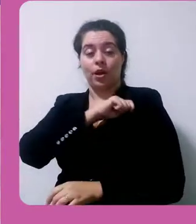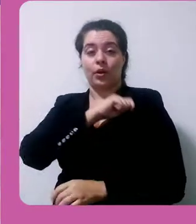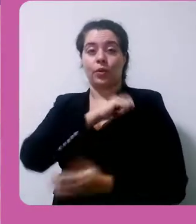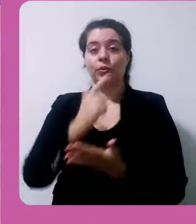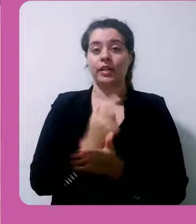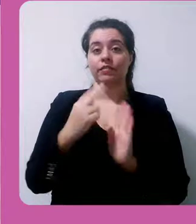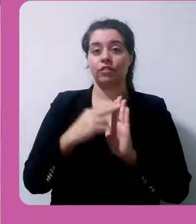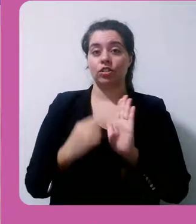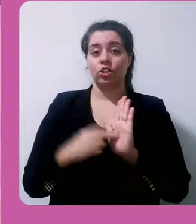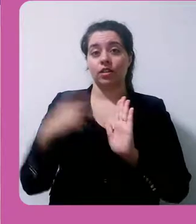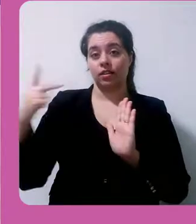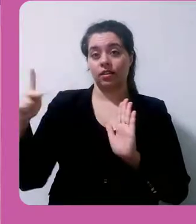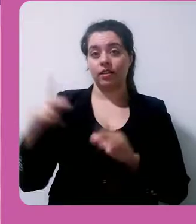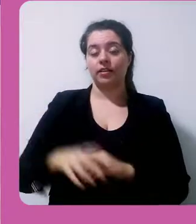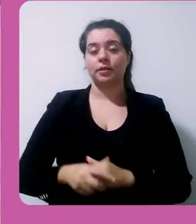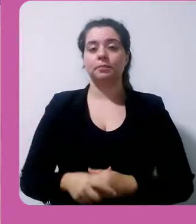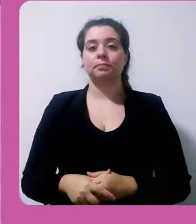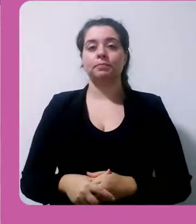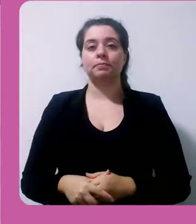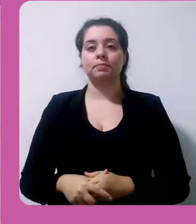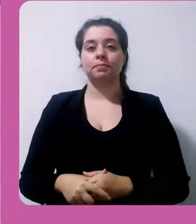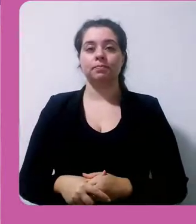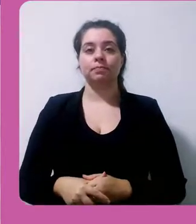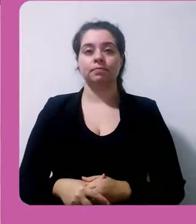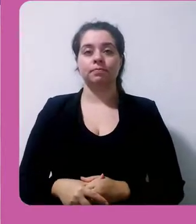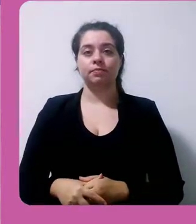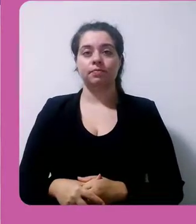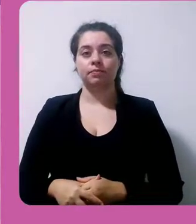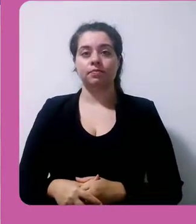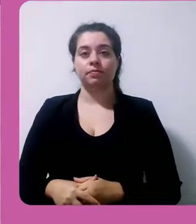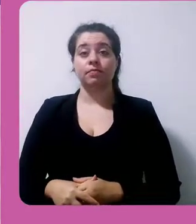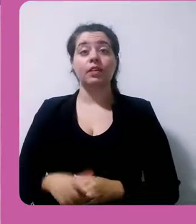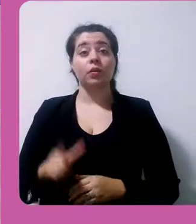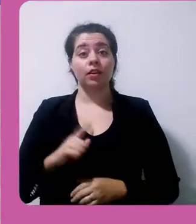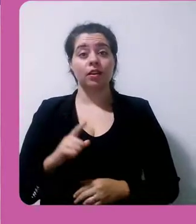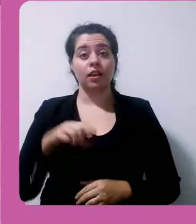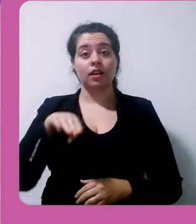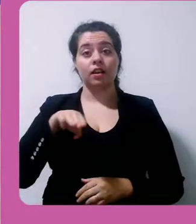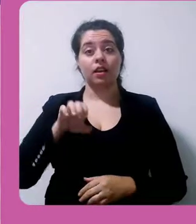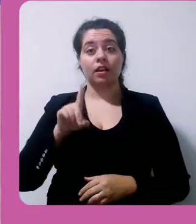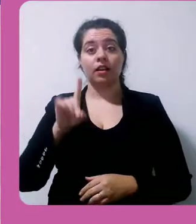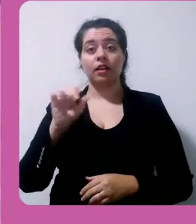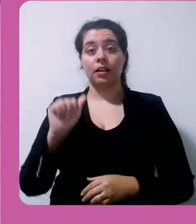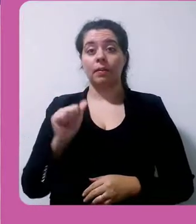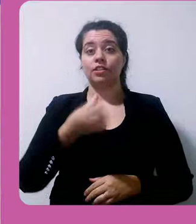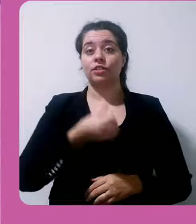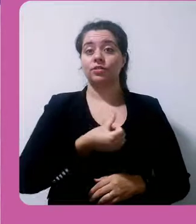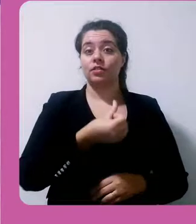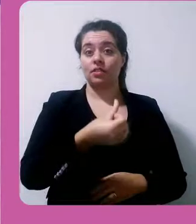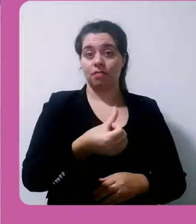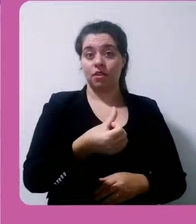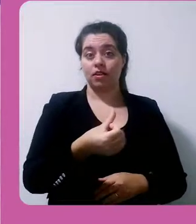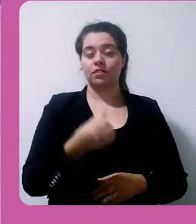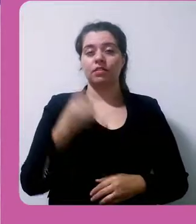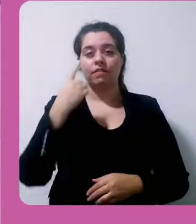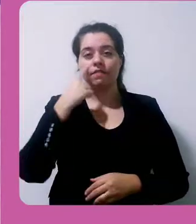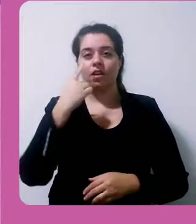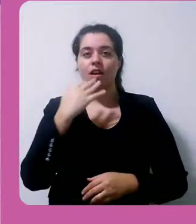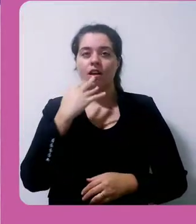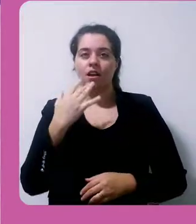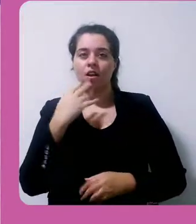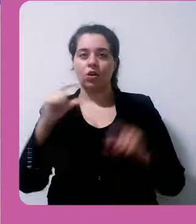de notas dele. Então, eu vou ter então a média do semestre. Vejam, ela, essa cor aqui, ó, um